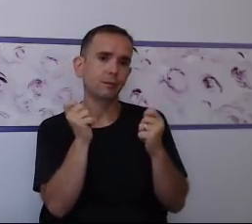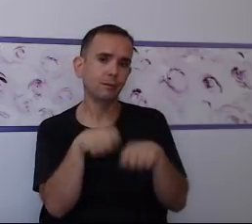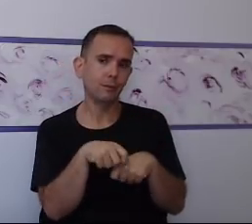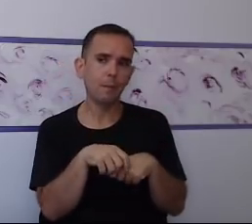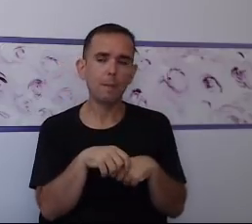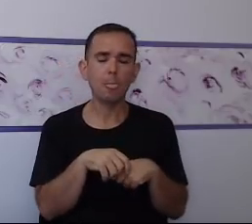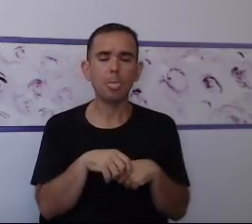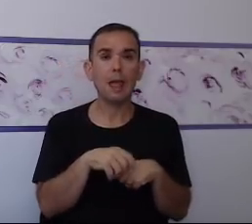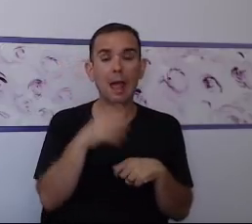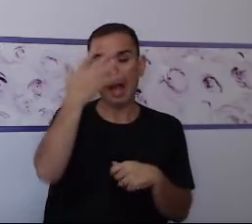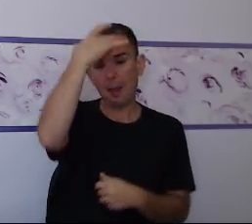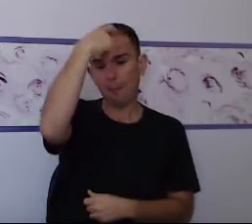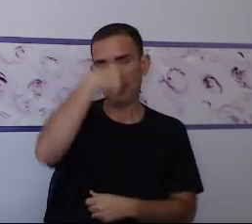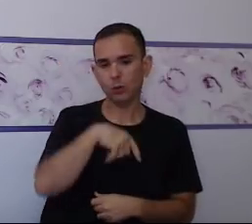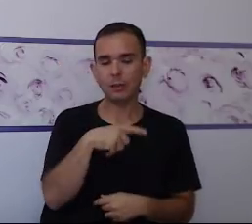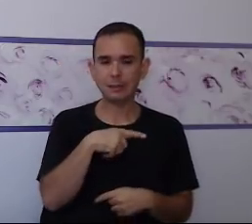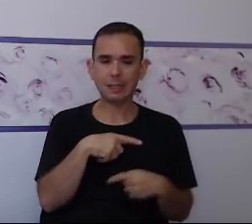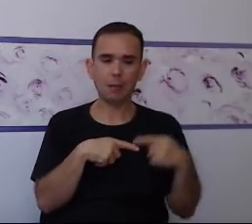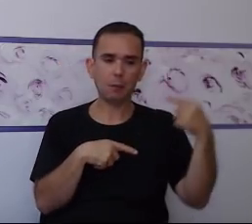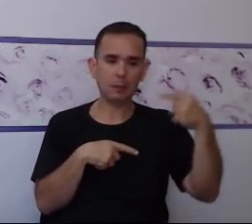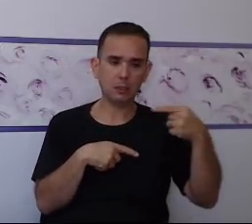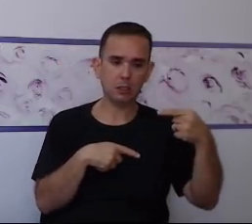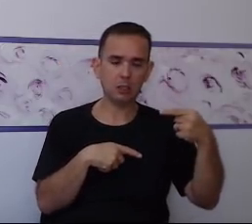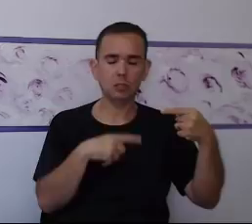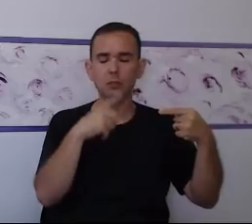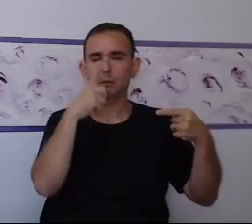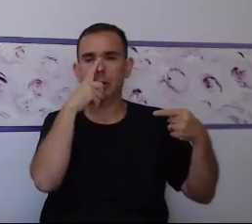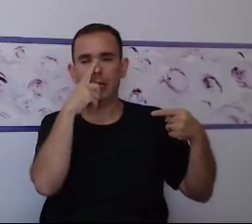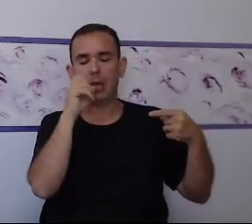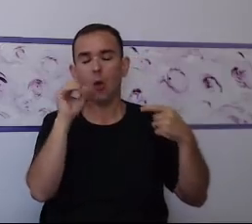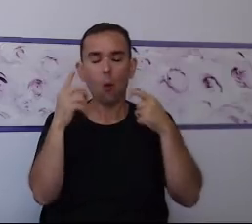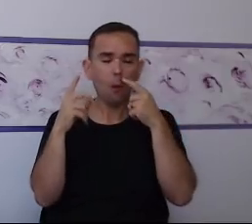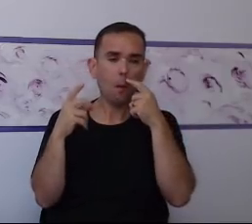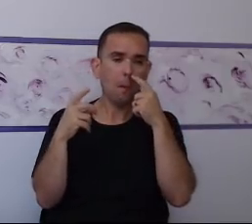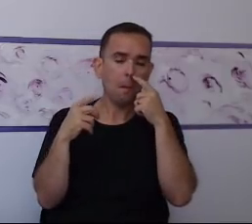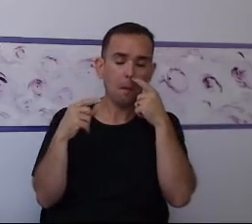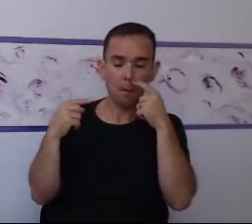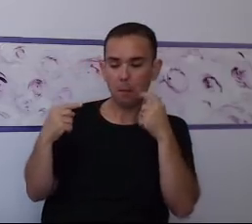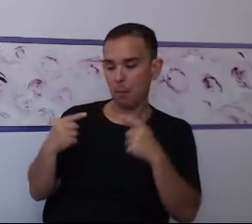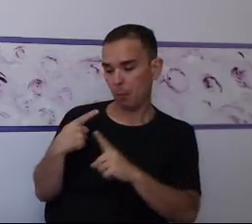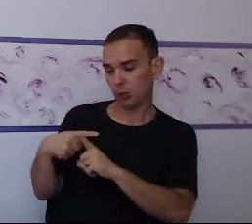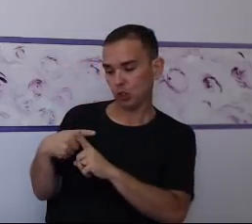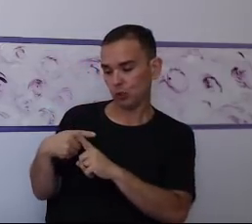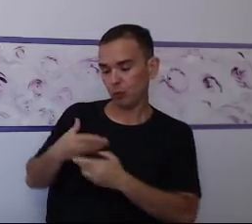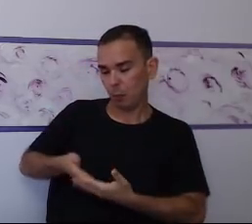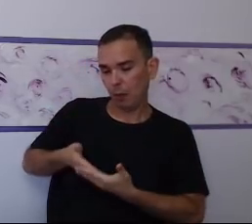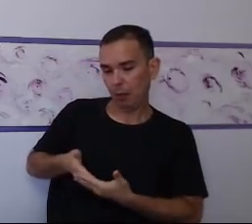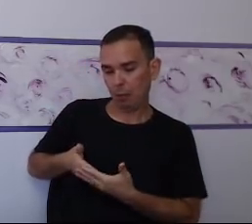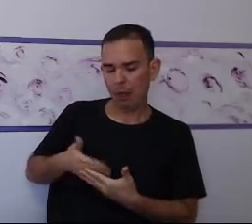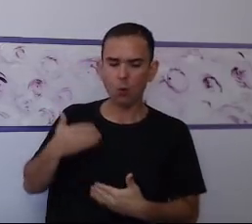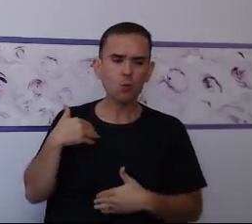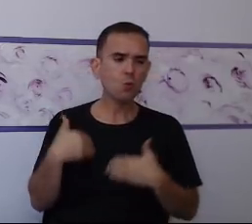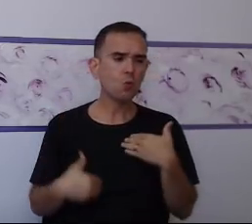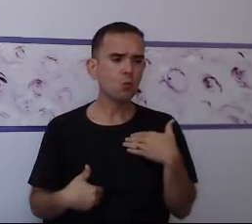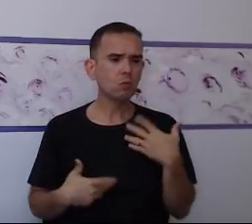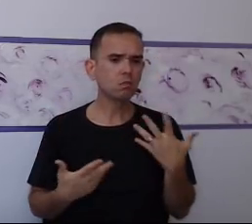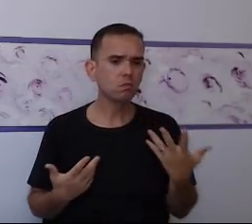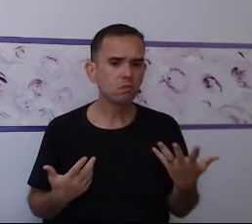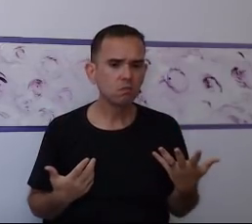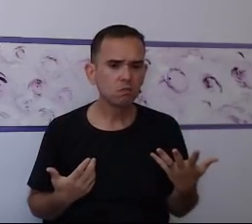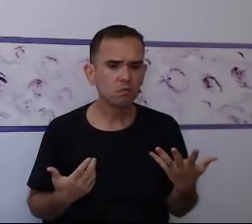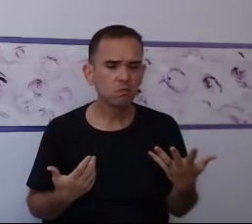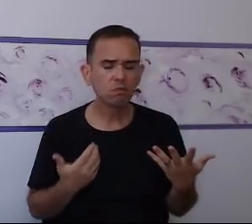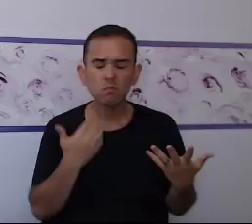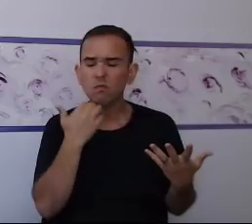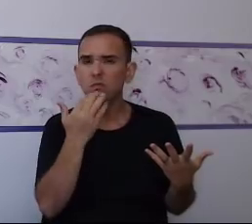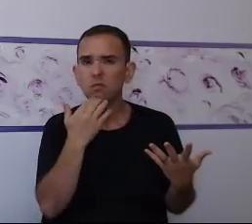gente tem o fator RH negativo da mãe ou positivo do bebê. O corpo reconhece que tem alguma coisa que, vamos